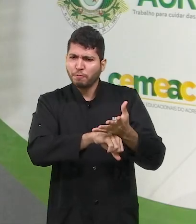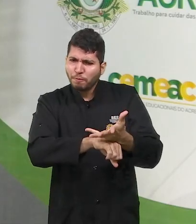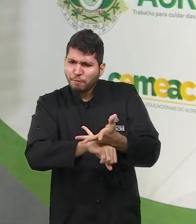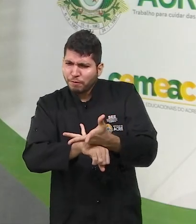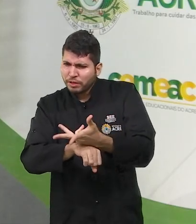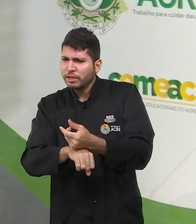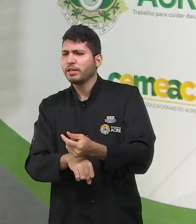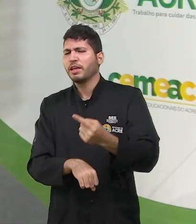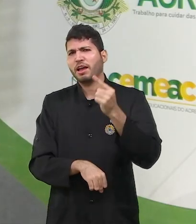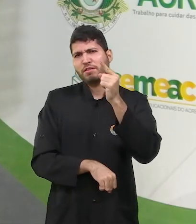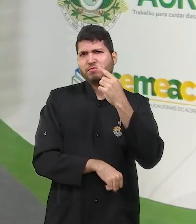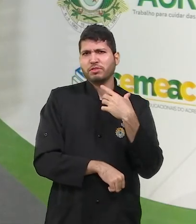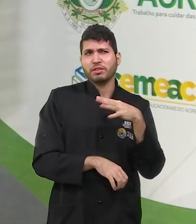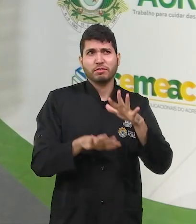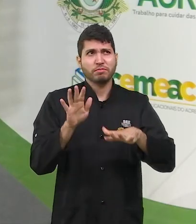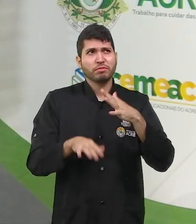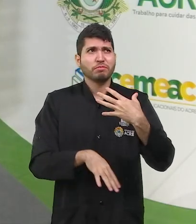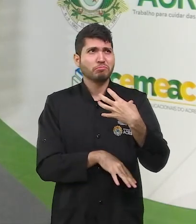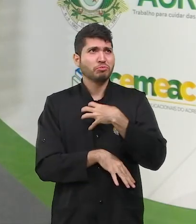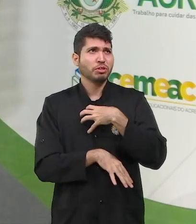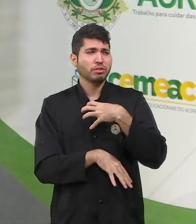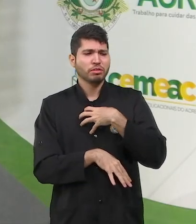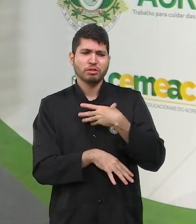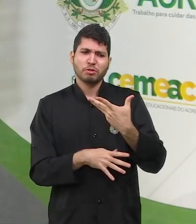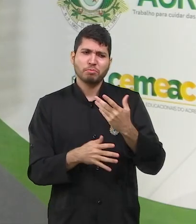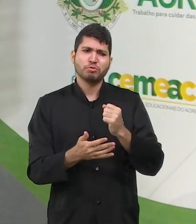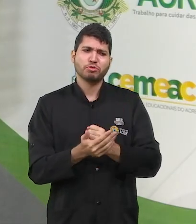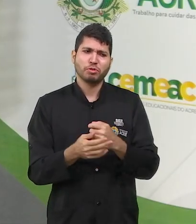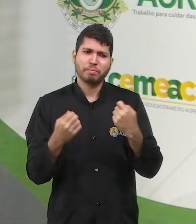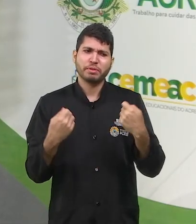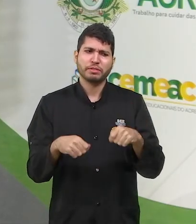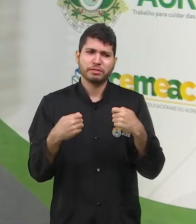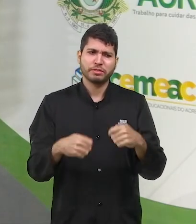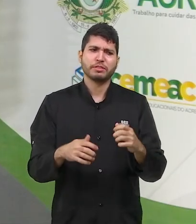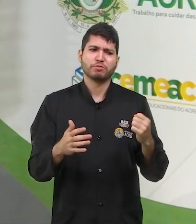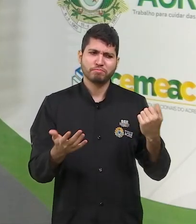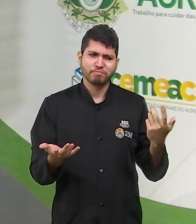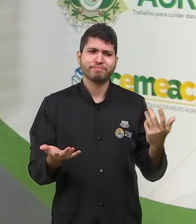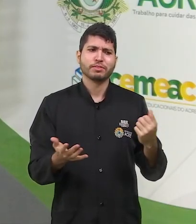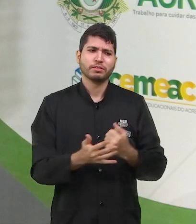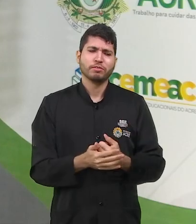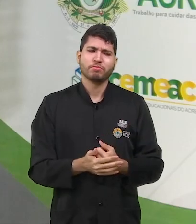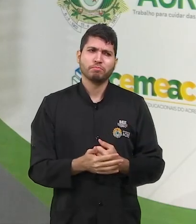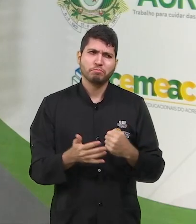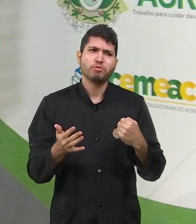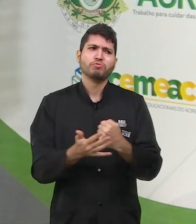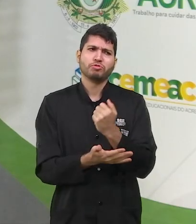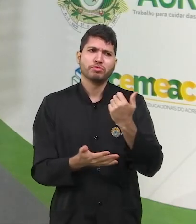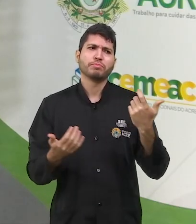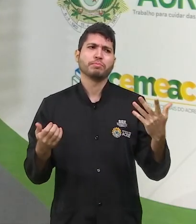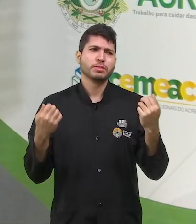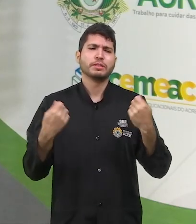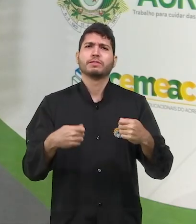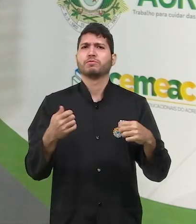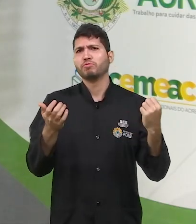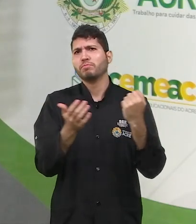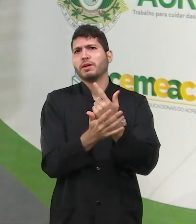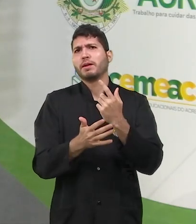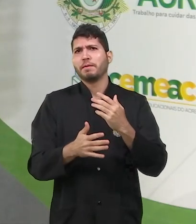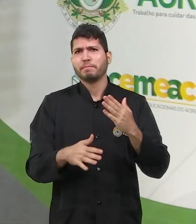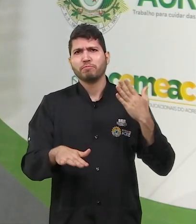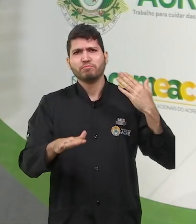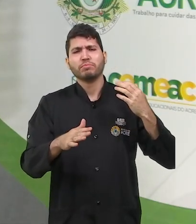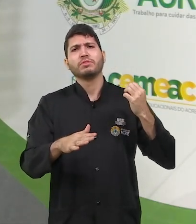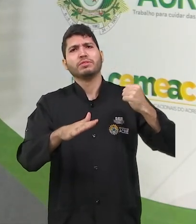acaba achando dentro daquela sociedade que você não está pertencendo. Por quê? Porque existe muitas vezes um